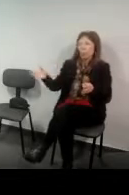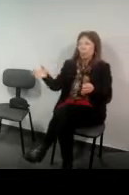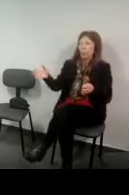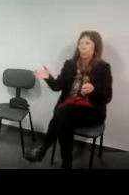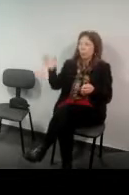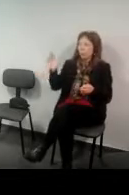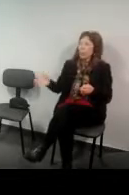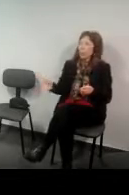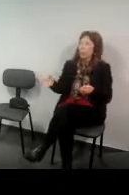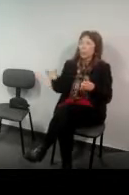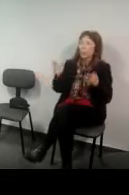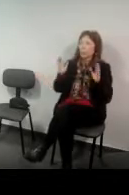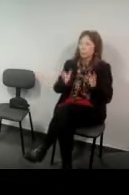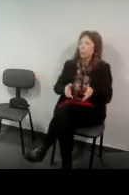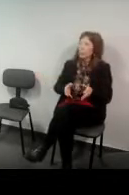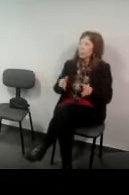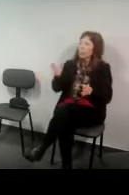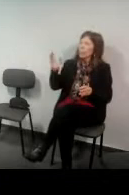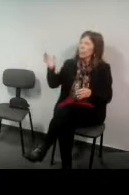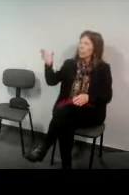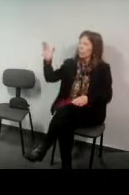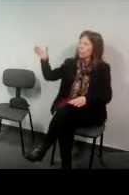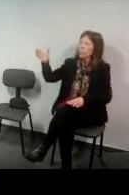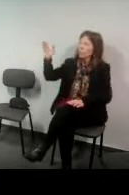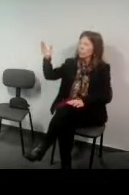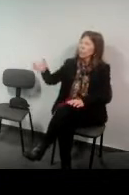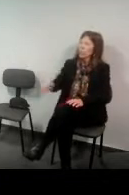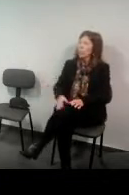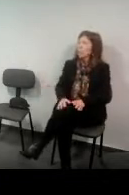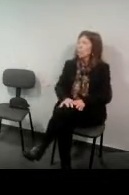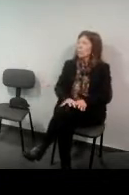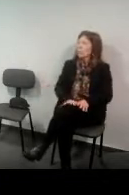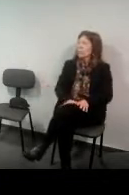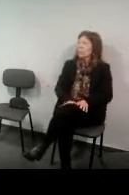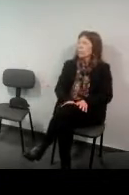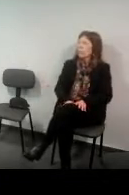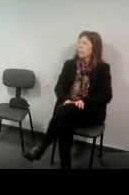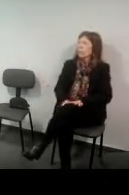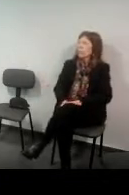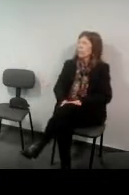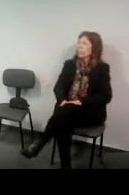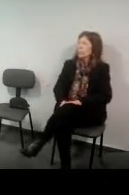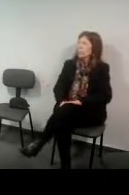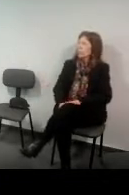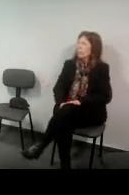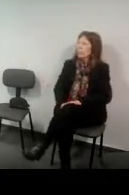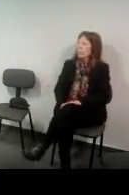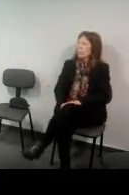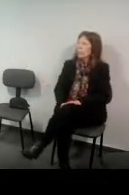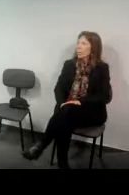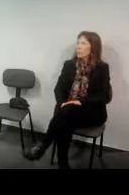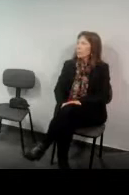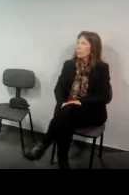nosso conhecimento magnético, vai perguntar tudo magnético e tal, e daí tem essas dicas ali. A distúrbio energético no fígado.